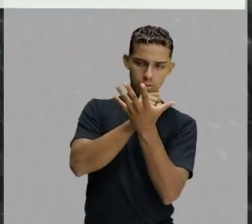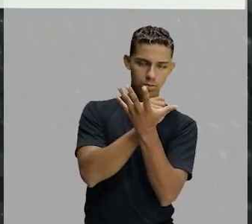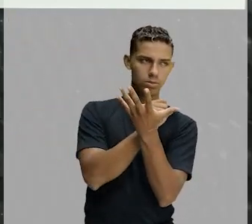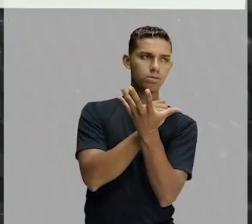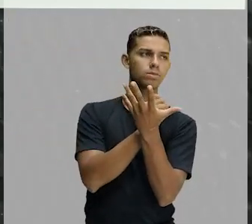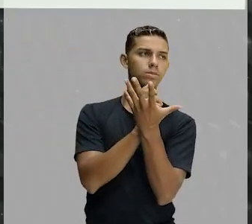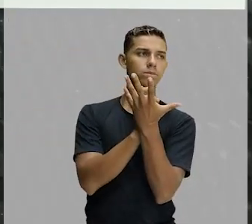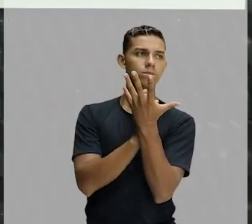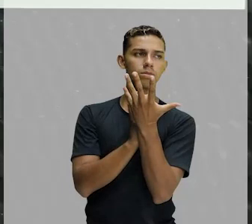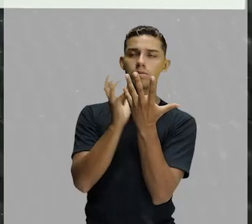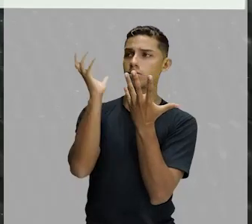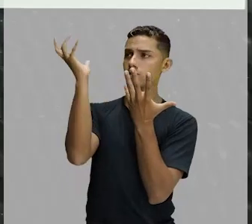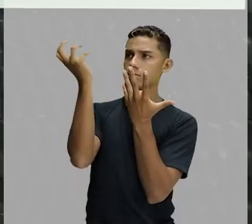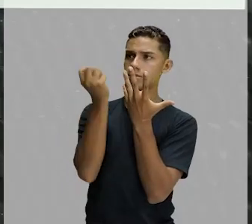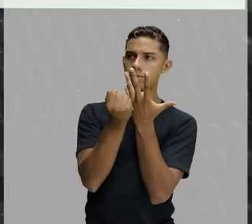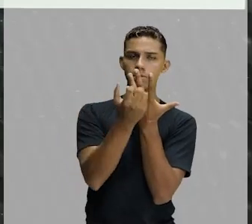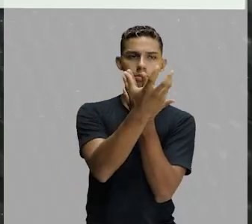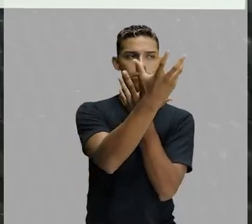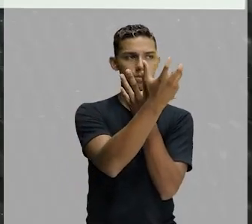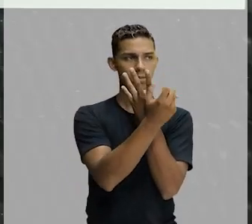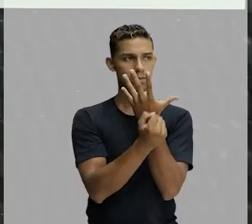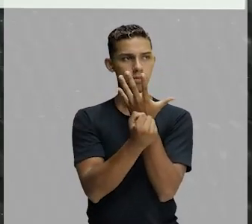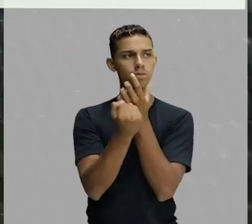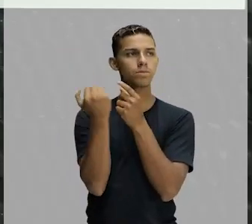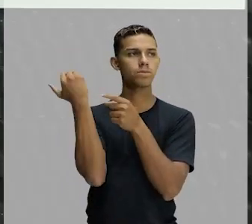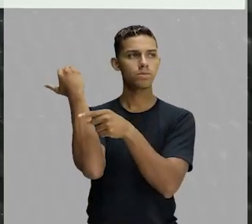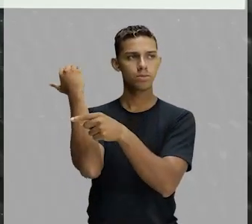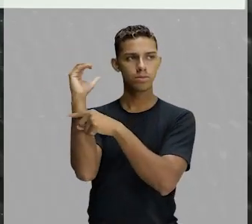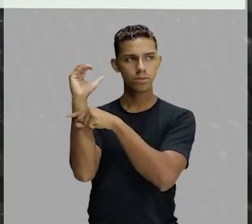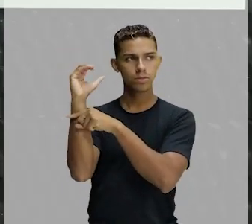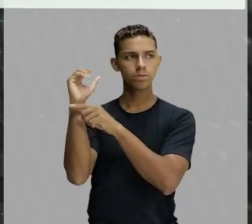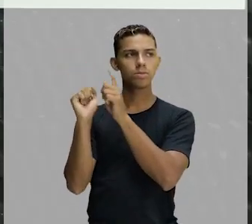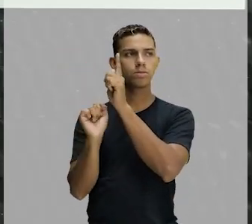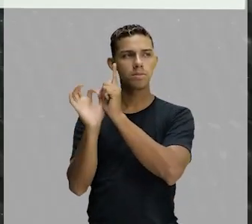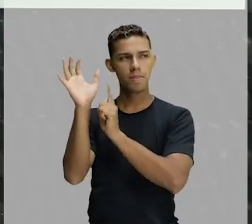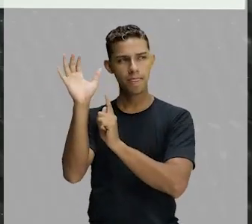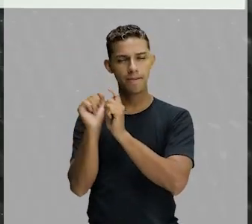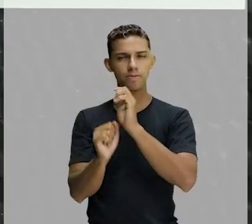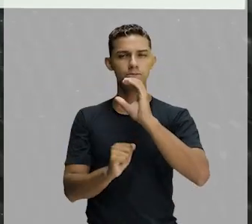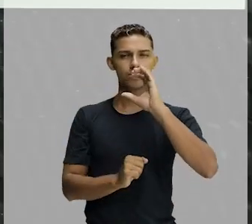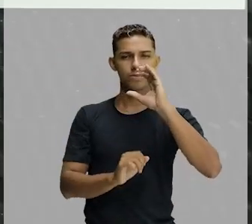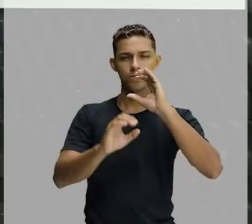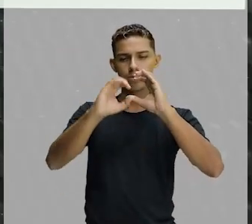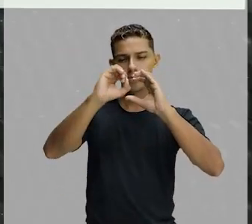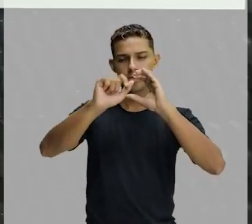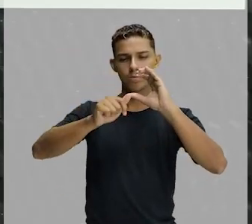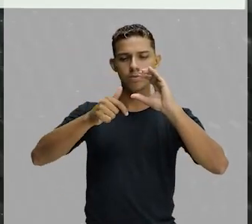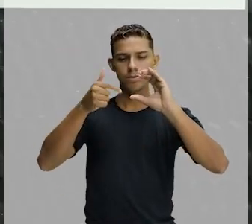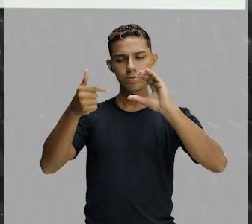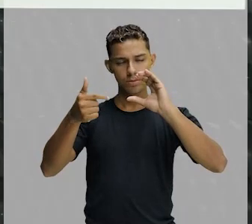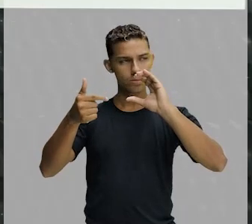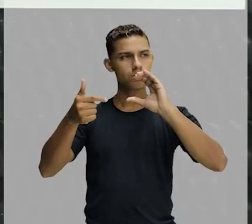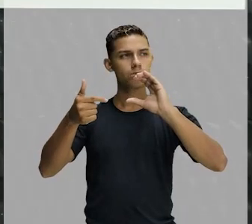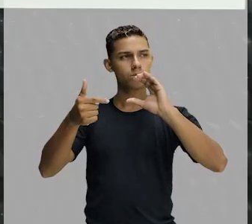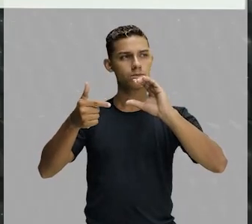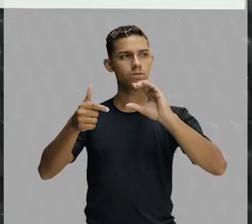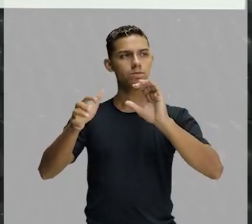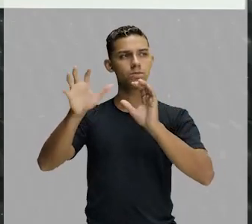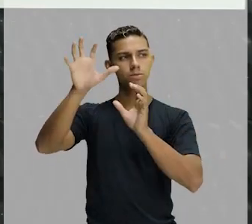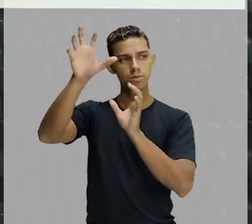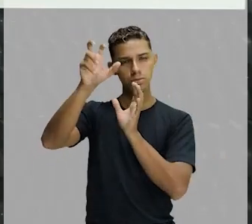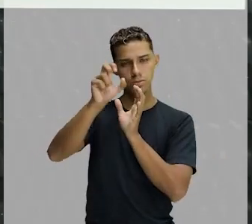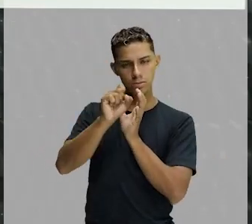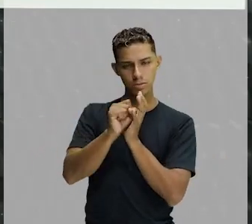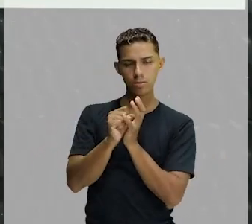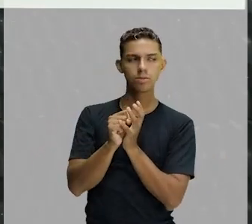fotossintético, o gás carbônico atmosférico, né, esse CO2 aqui, que está na atmosfera, ele vai ser absorvido